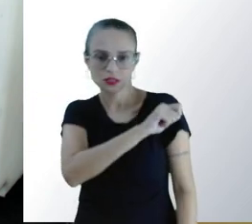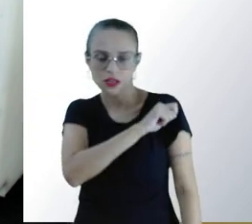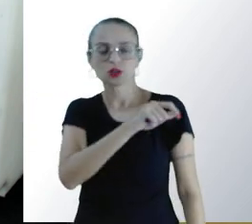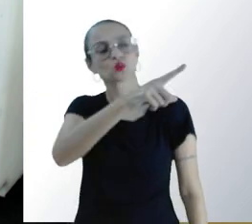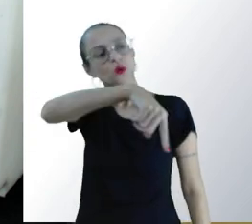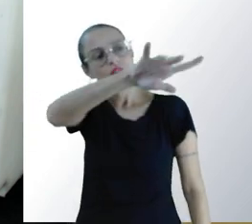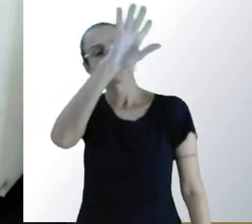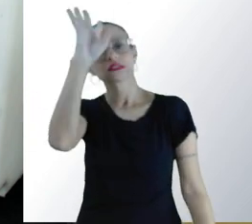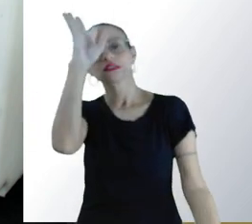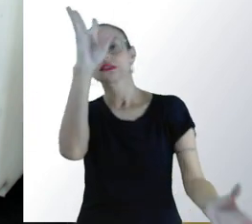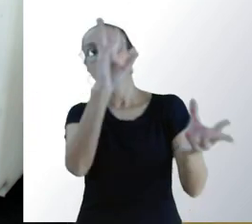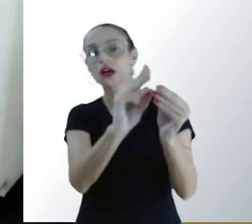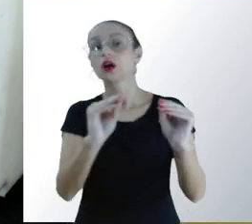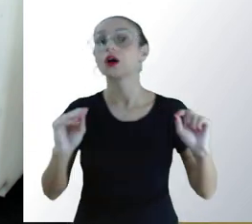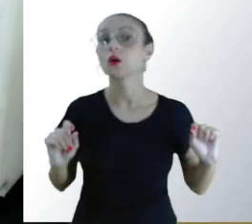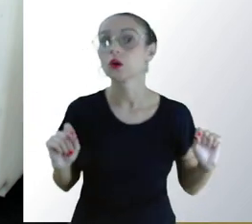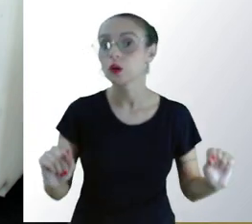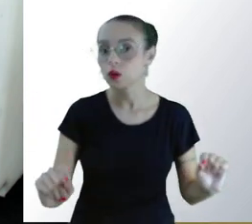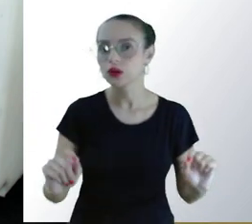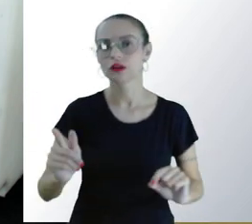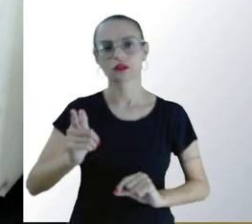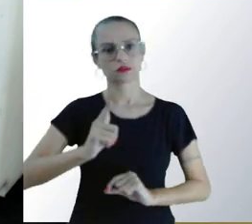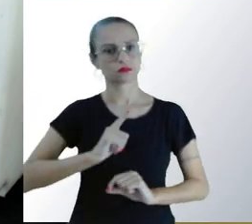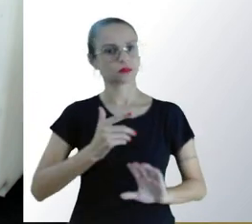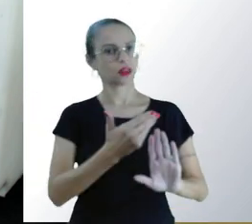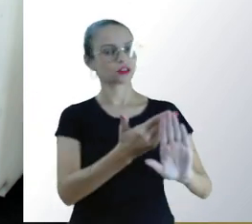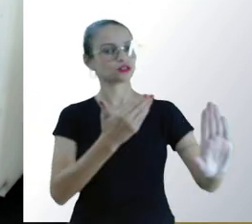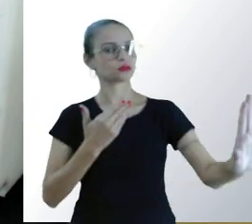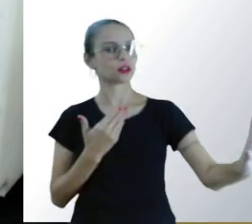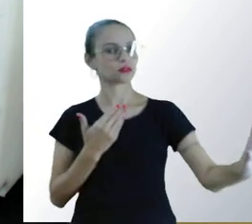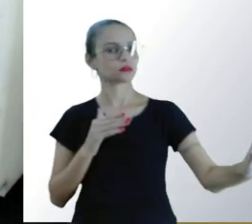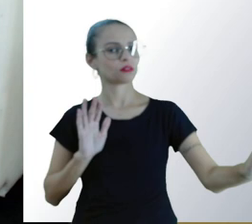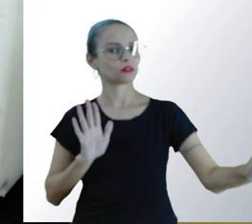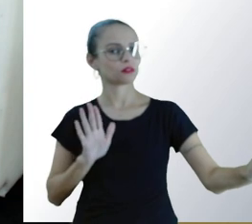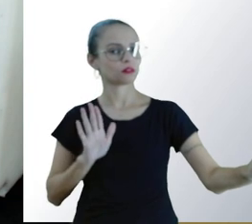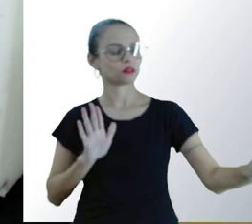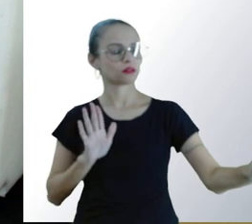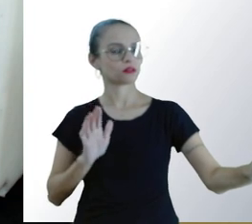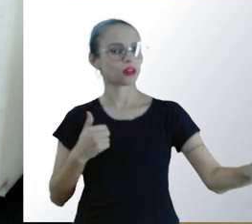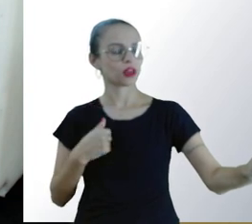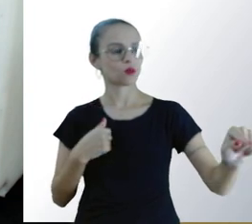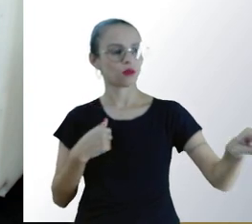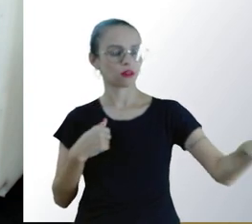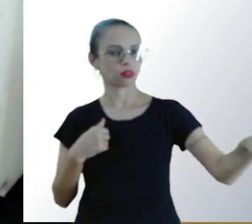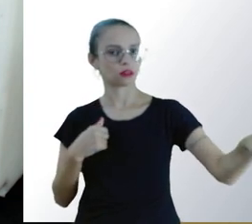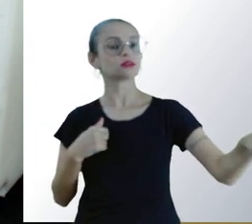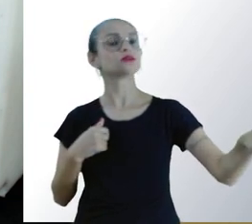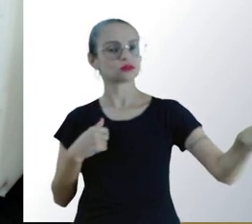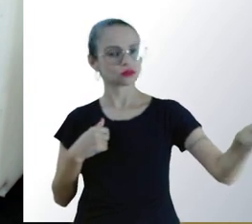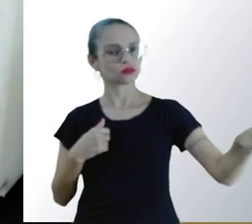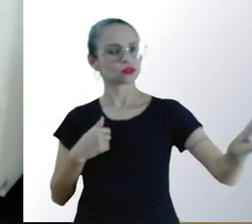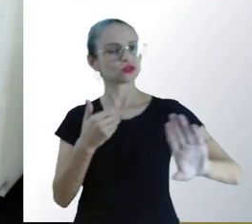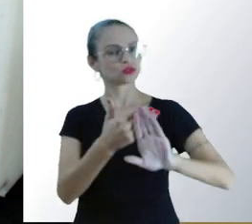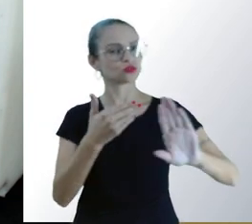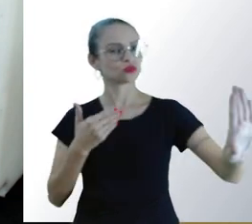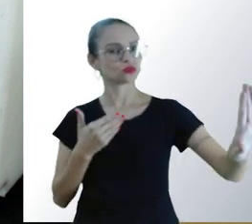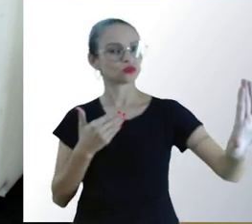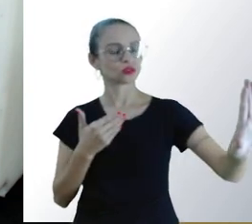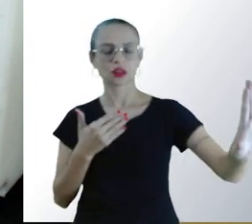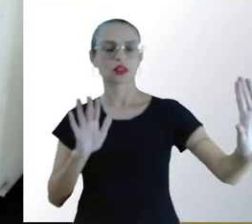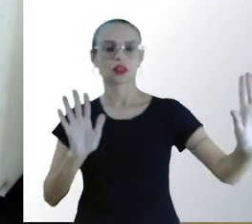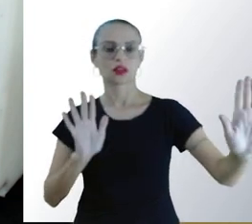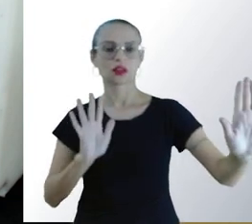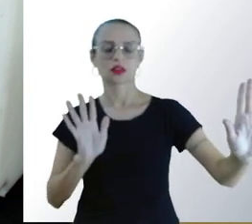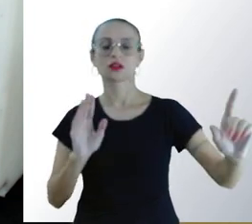eles entendam que existe uma distância entre, né, eu e o outro, né? E essa distância, ela não pode